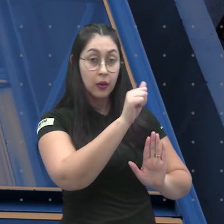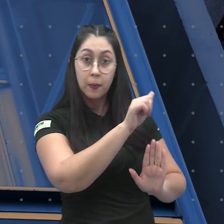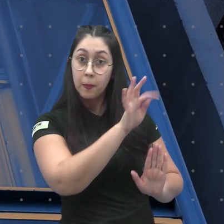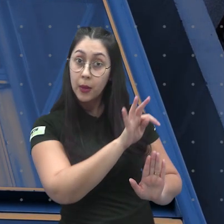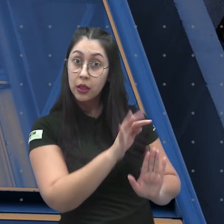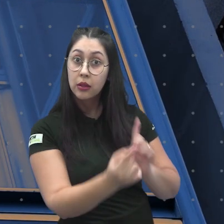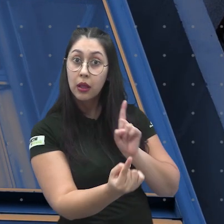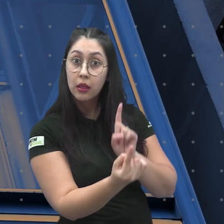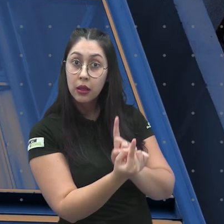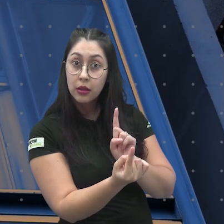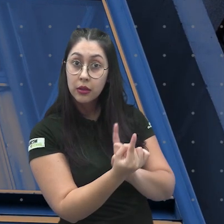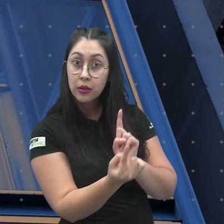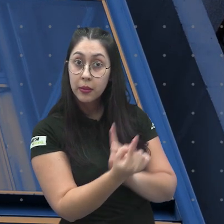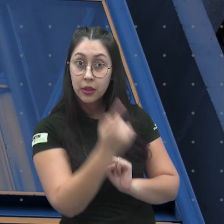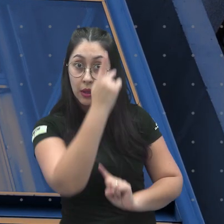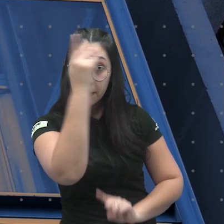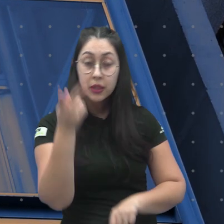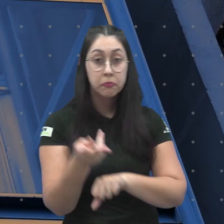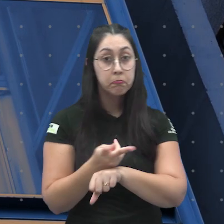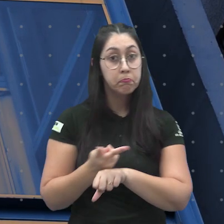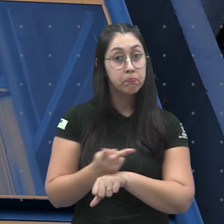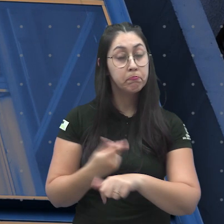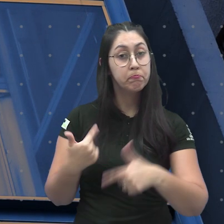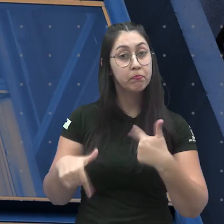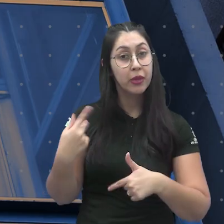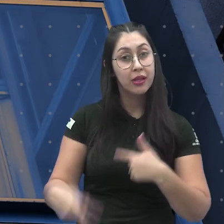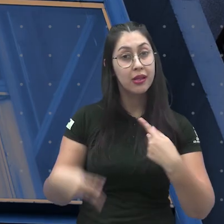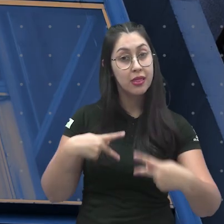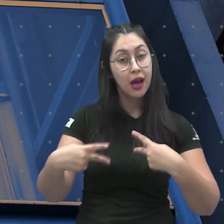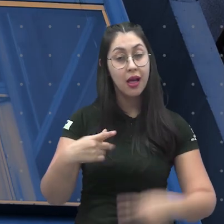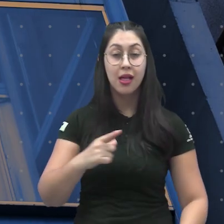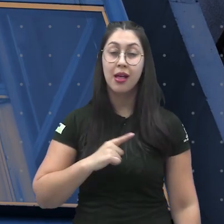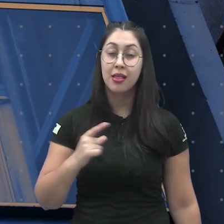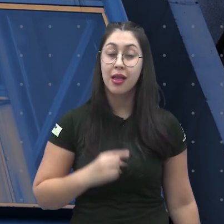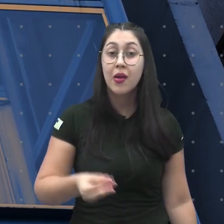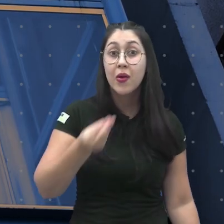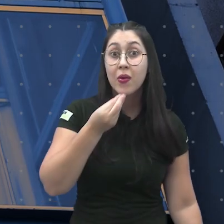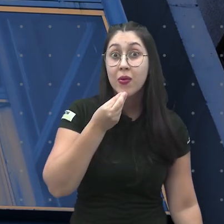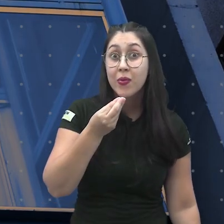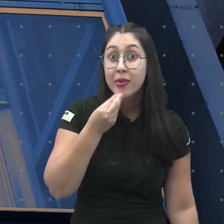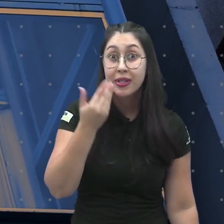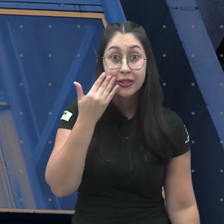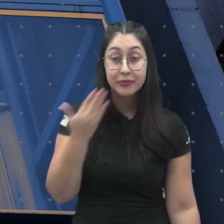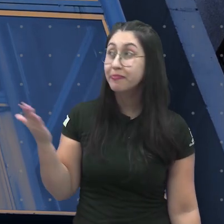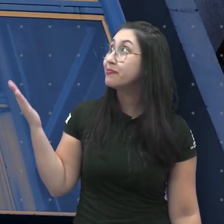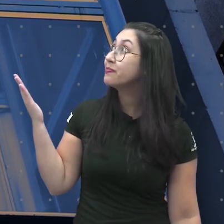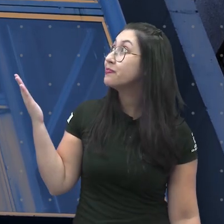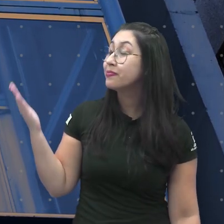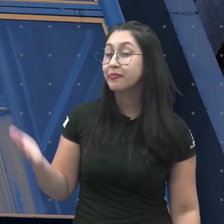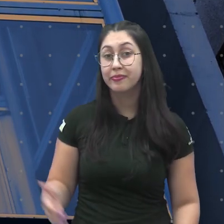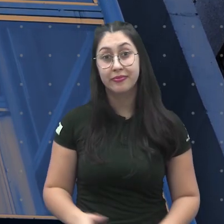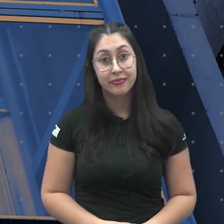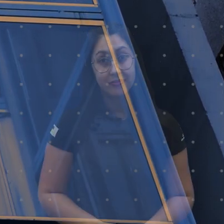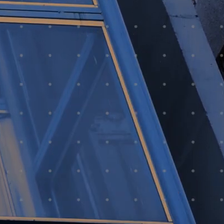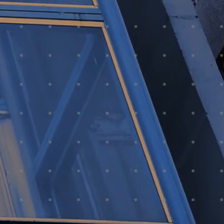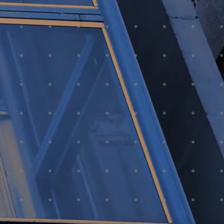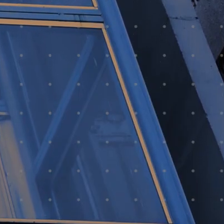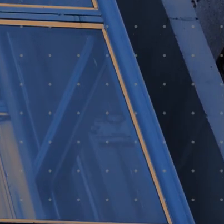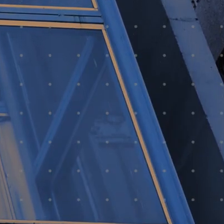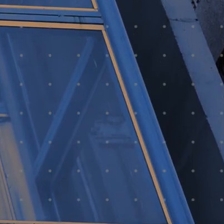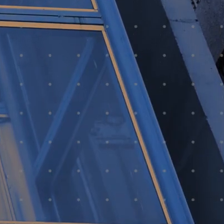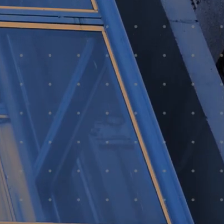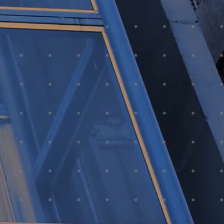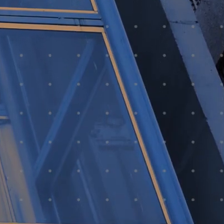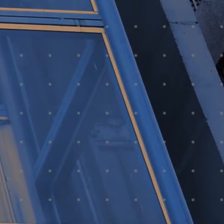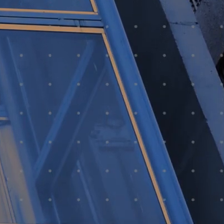O PAT, Posto de Atendimento ao Trabalhador de São José dos Campos, tem oportunidade de emprego para